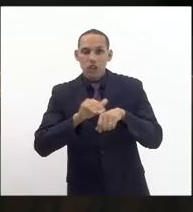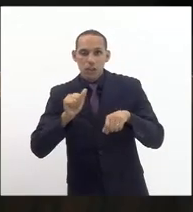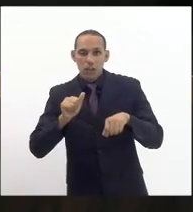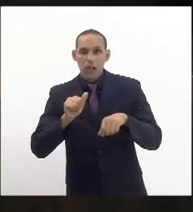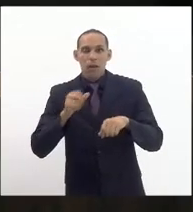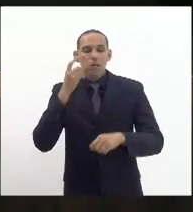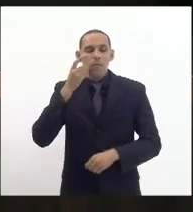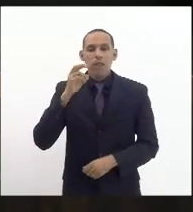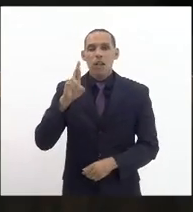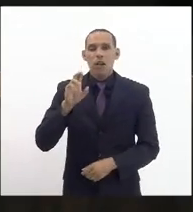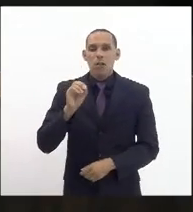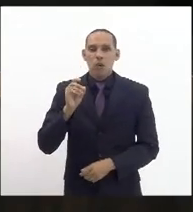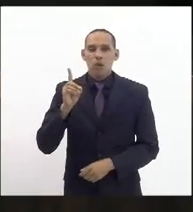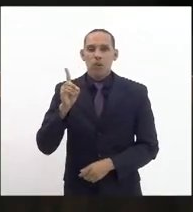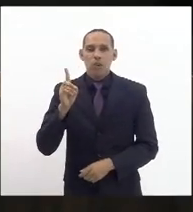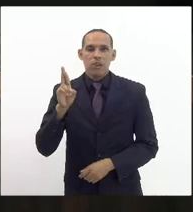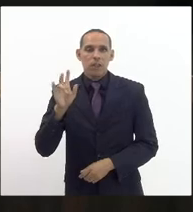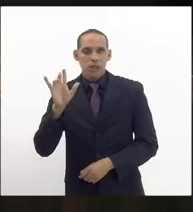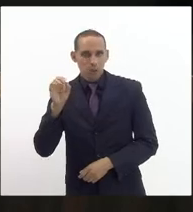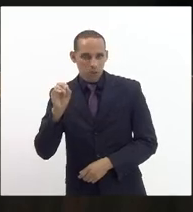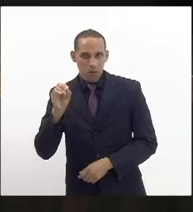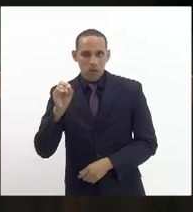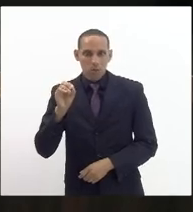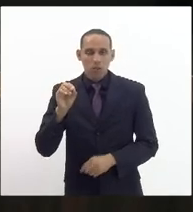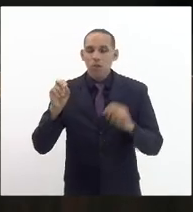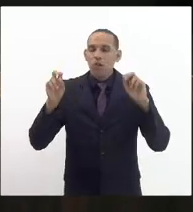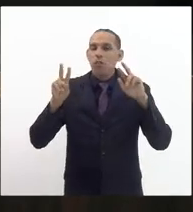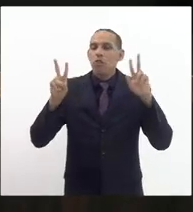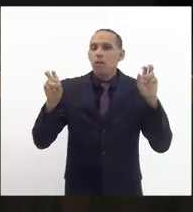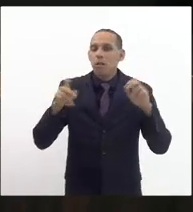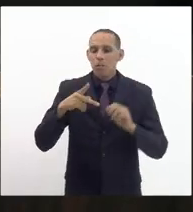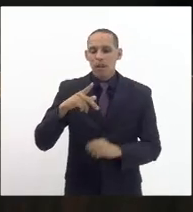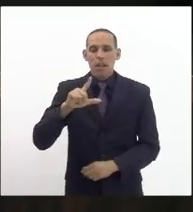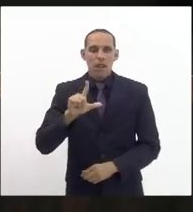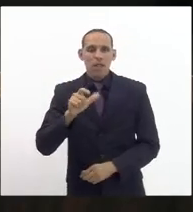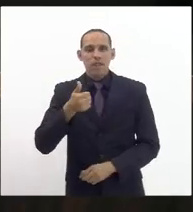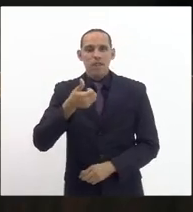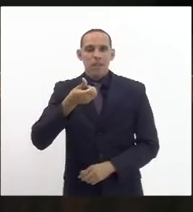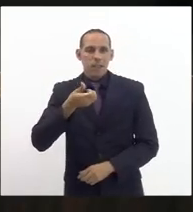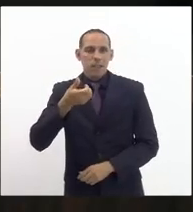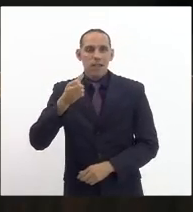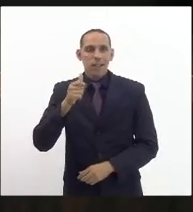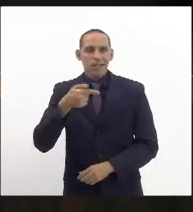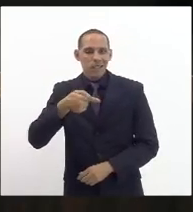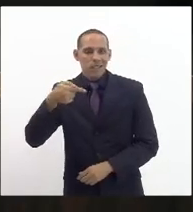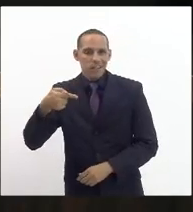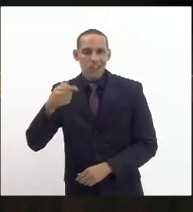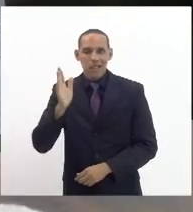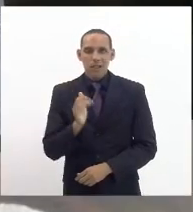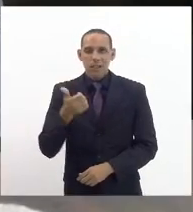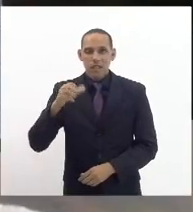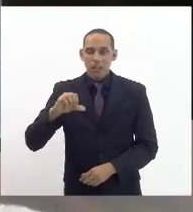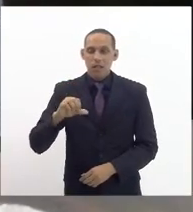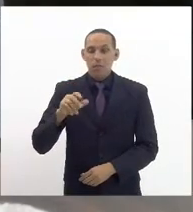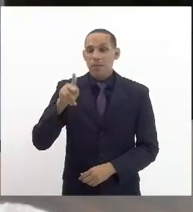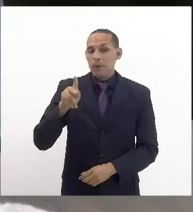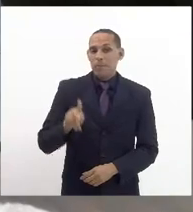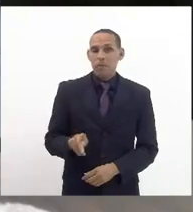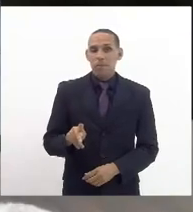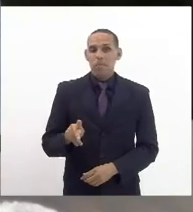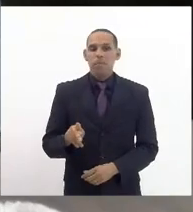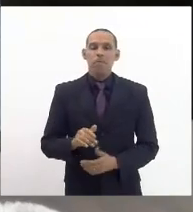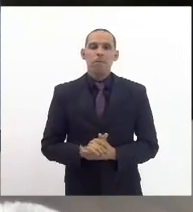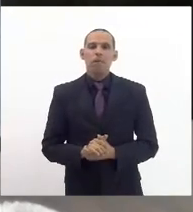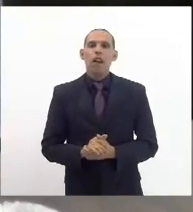Rodrigo Amorim para emitir o parecer sobre o PL 1677 de 19. Senhor presidente,